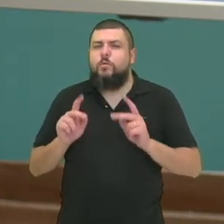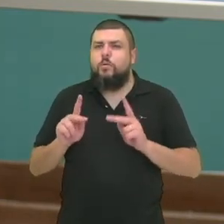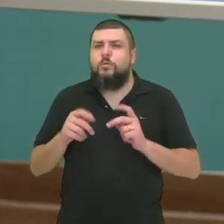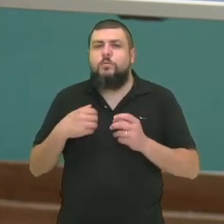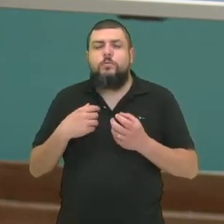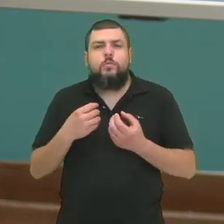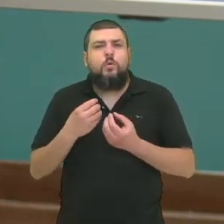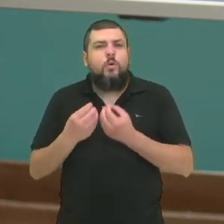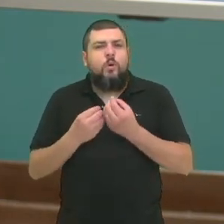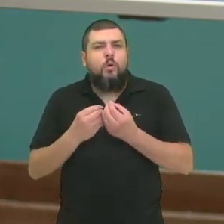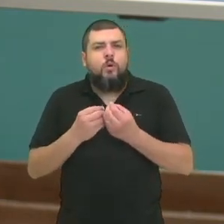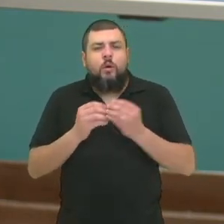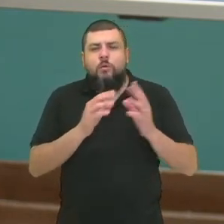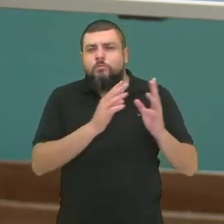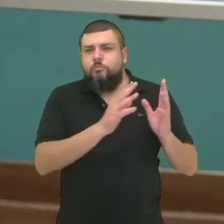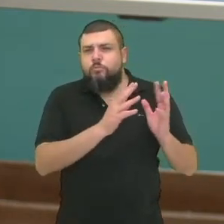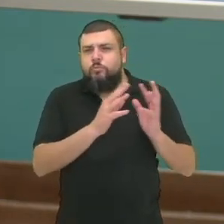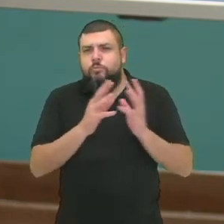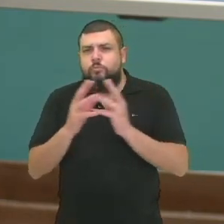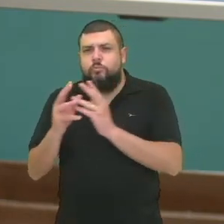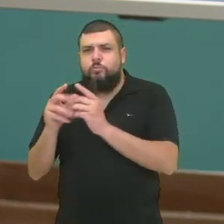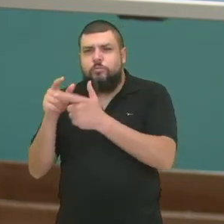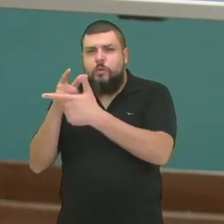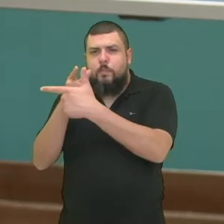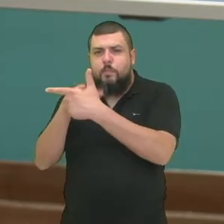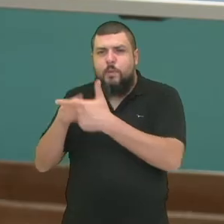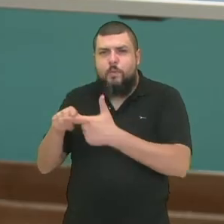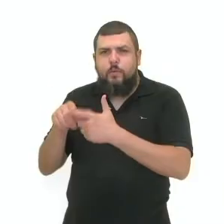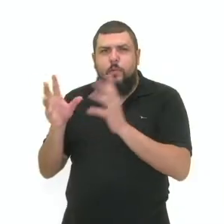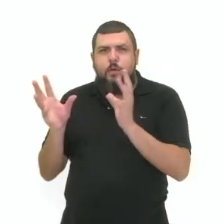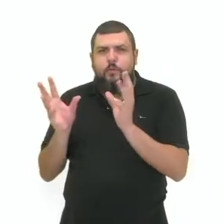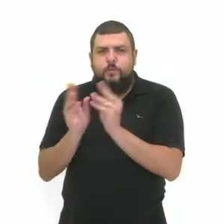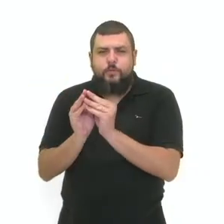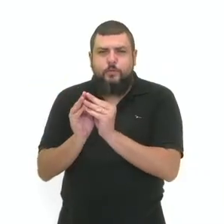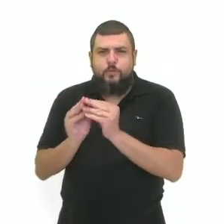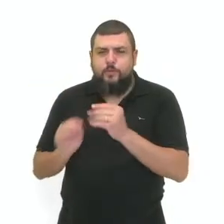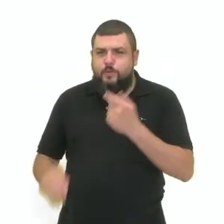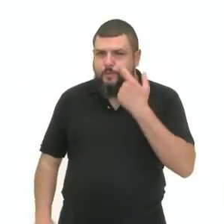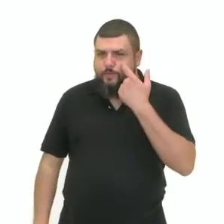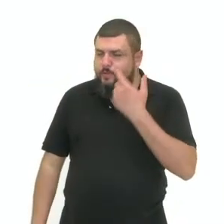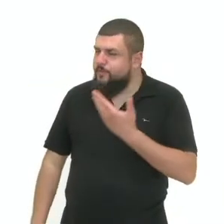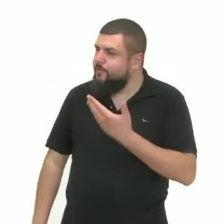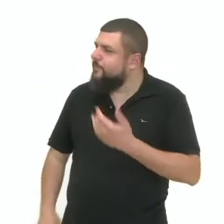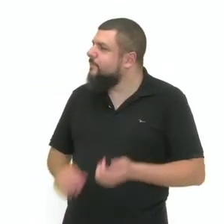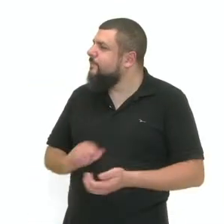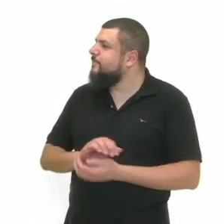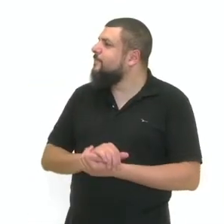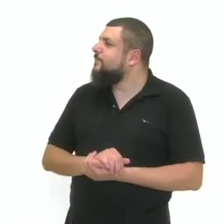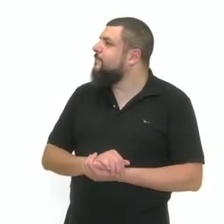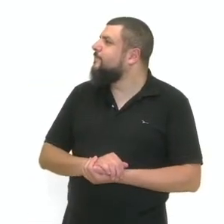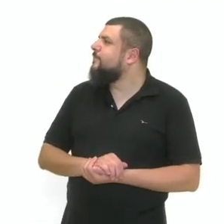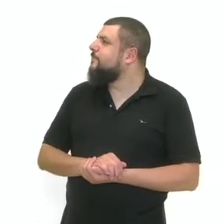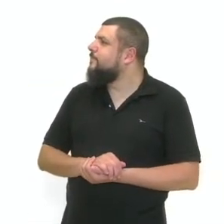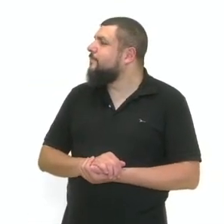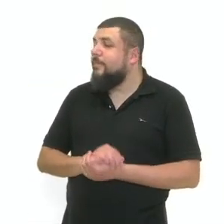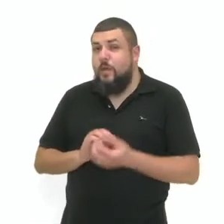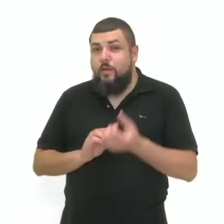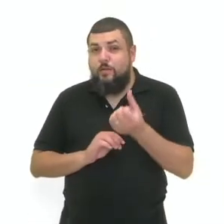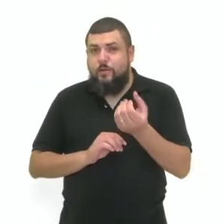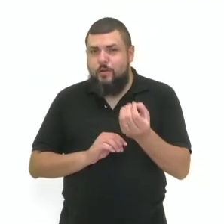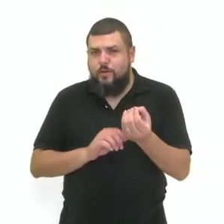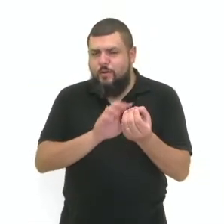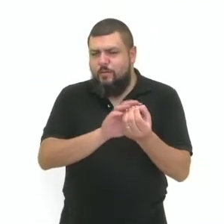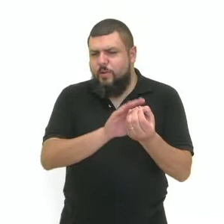porque viu meu cálculo ele fica mais fácil né então eu sempre ficando aqui indo dos 60